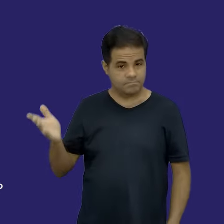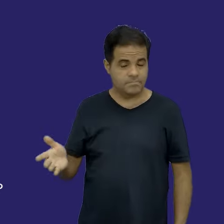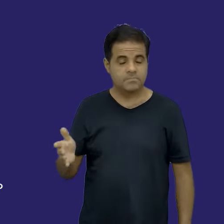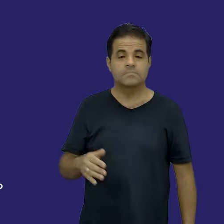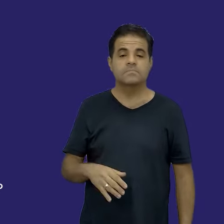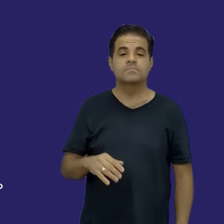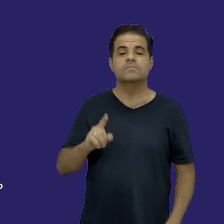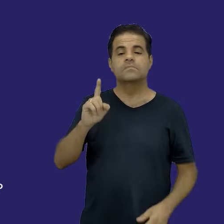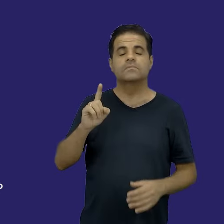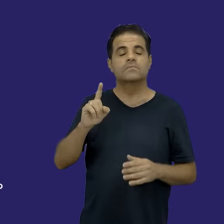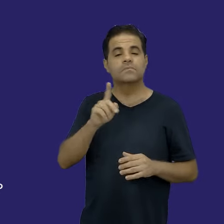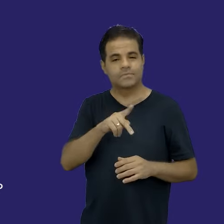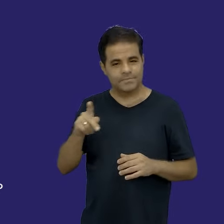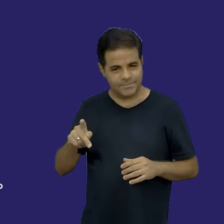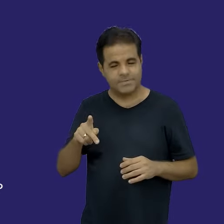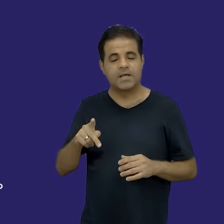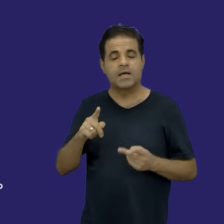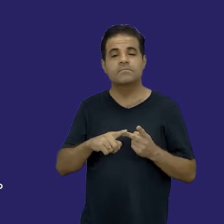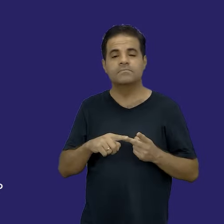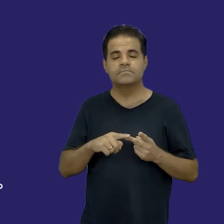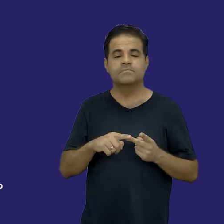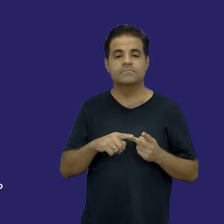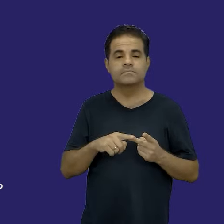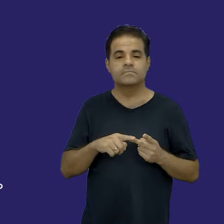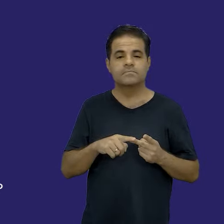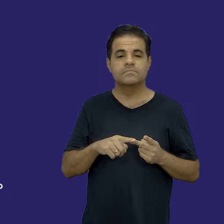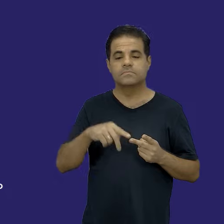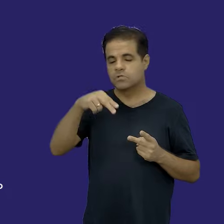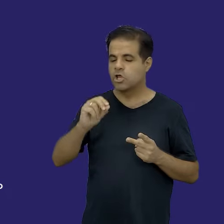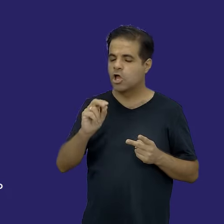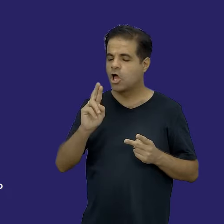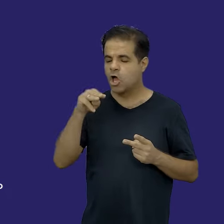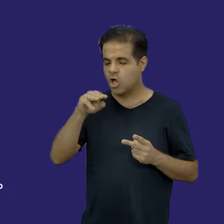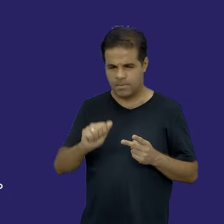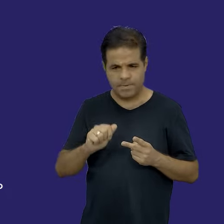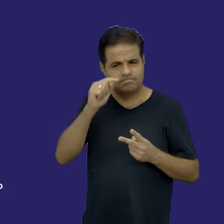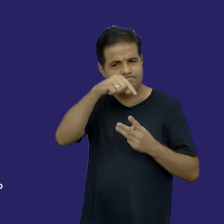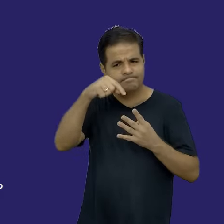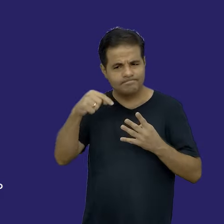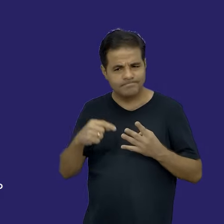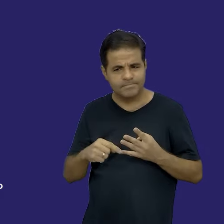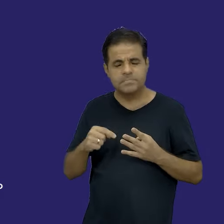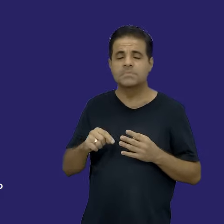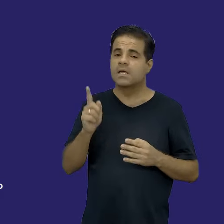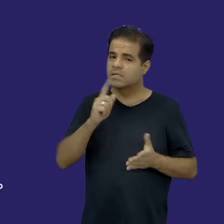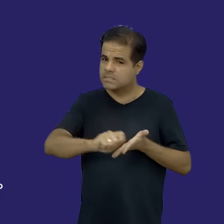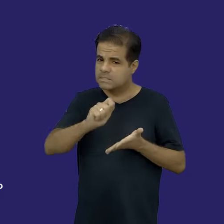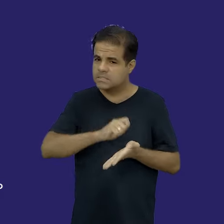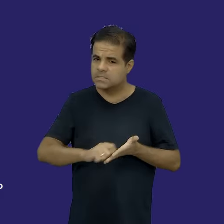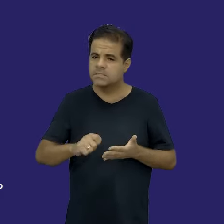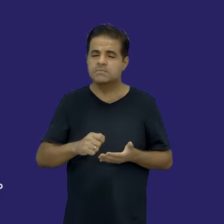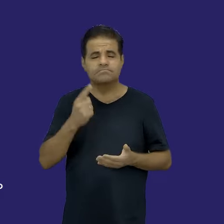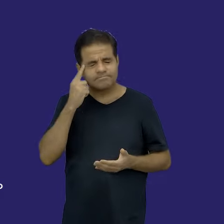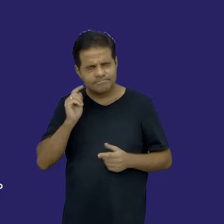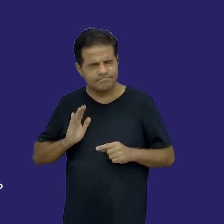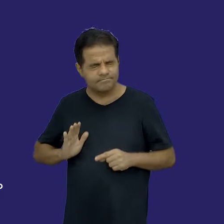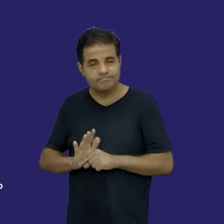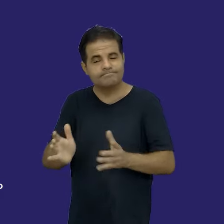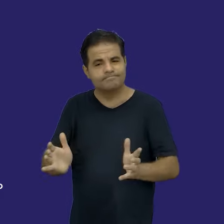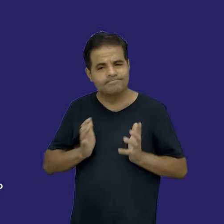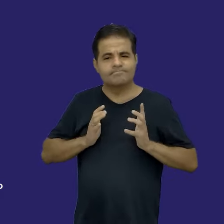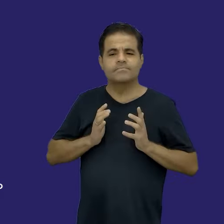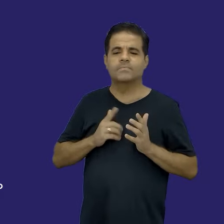dona Noshiki e também da professora Norma, né? O quanto essas escritas enriquecem, né, os